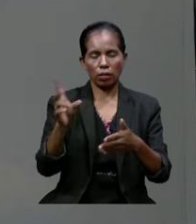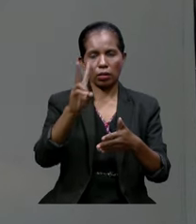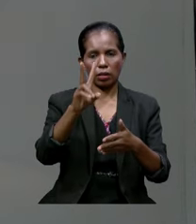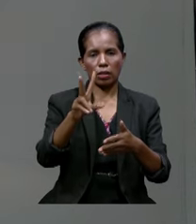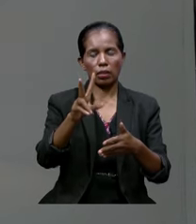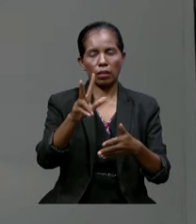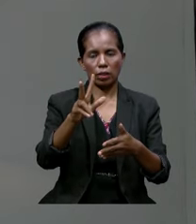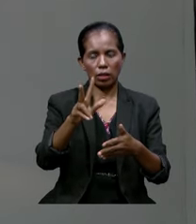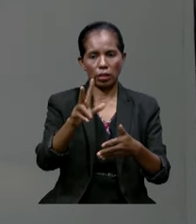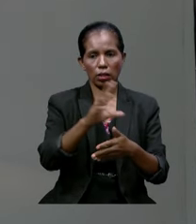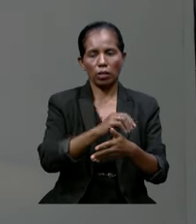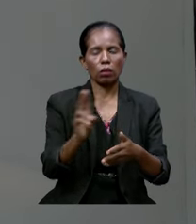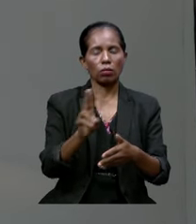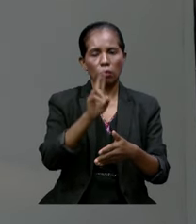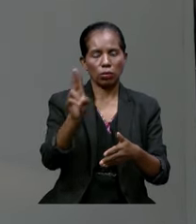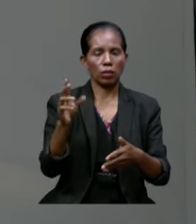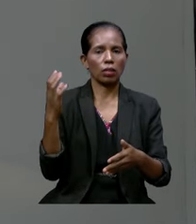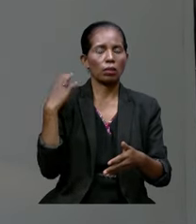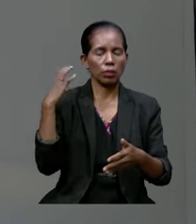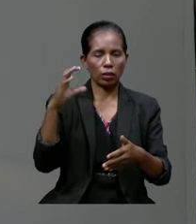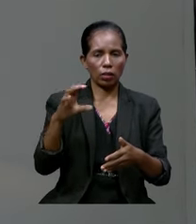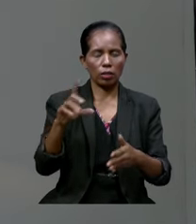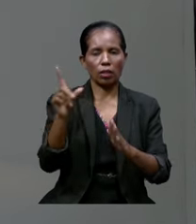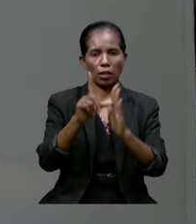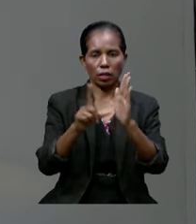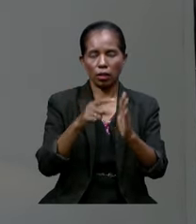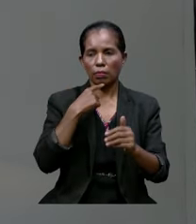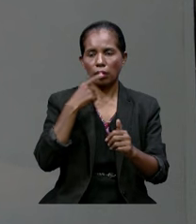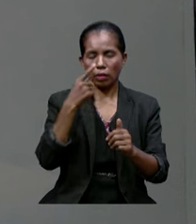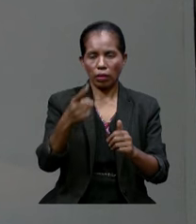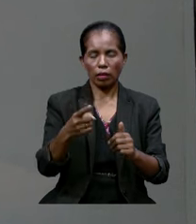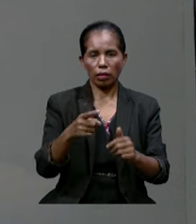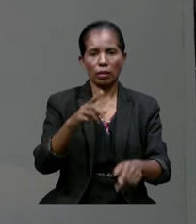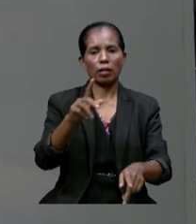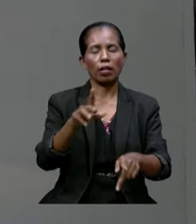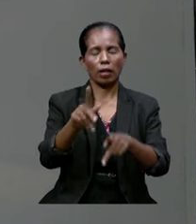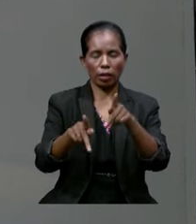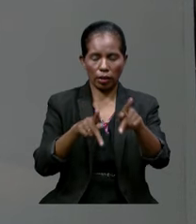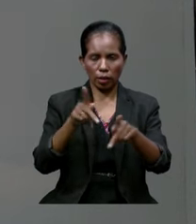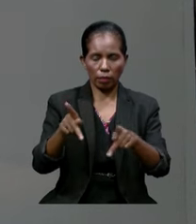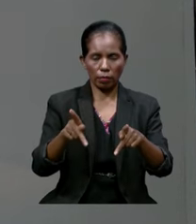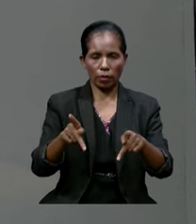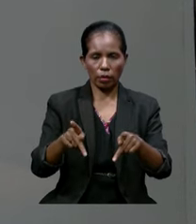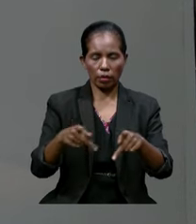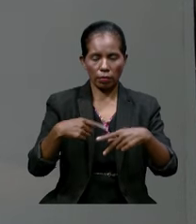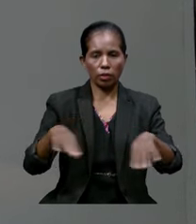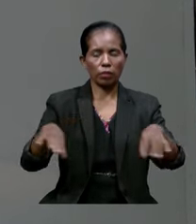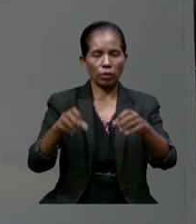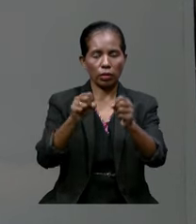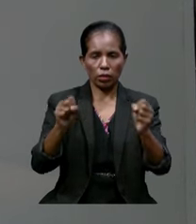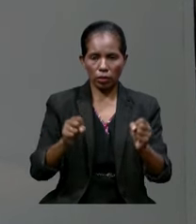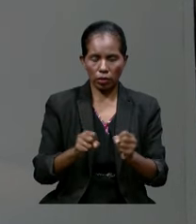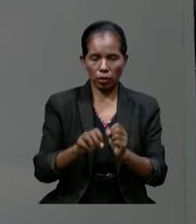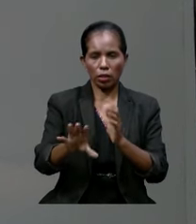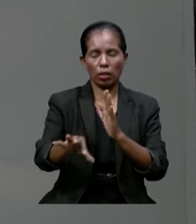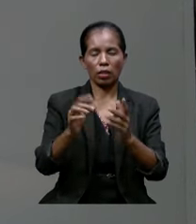81/2023, de 11 de outubro. Lei nebe hatete katak, oficial de administração do Suco, livremente nomeada